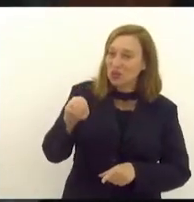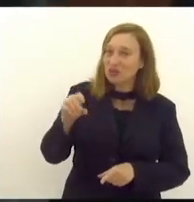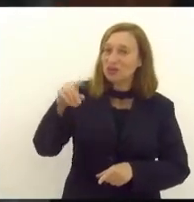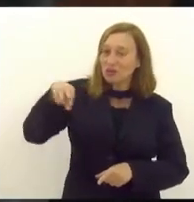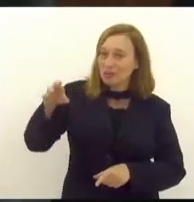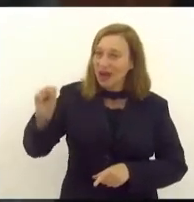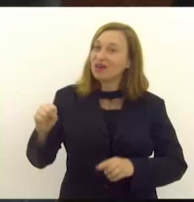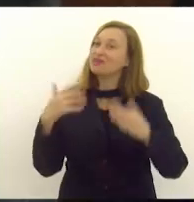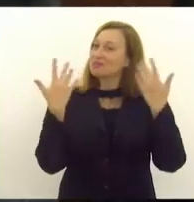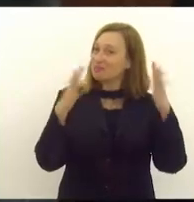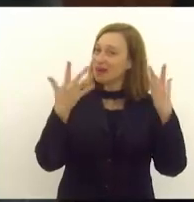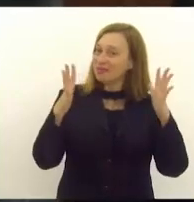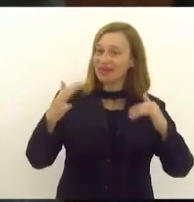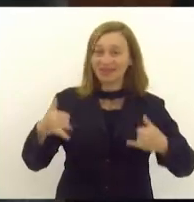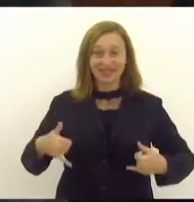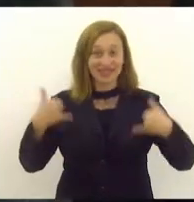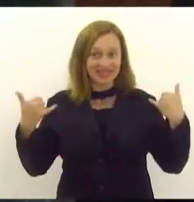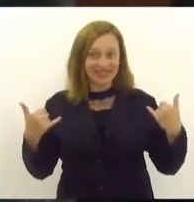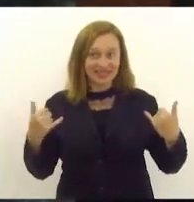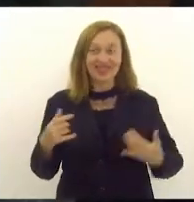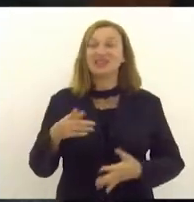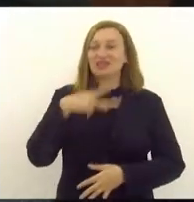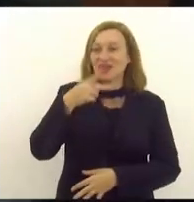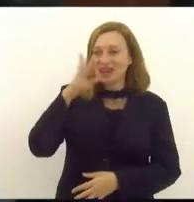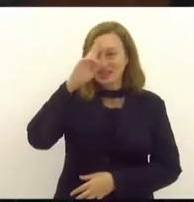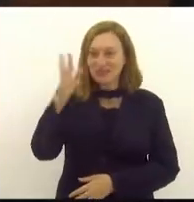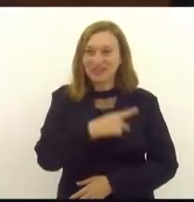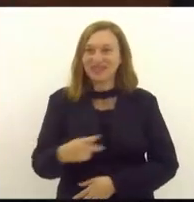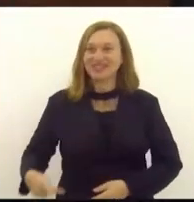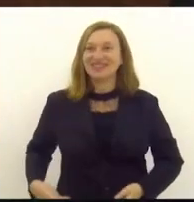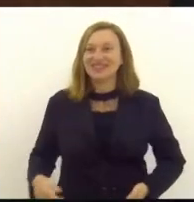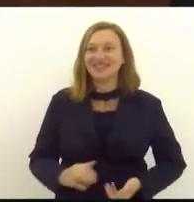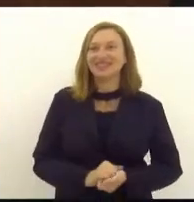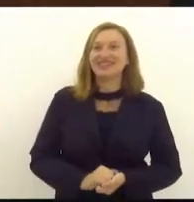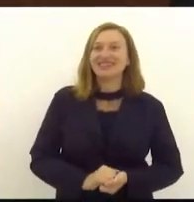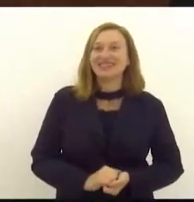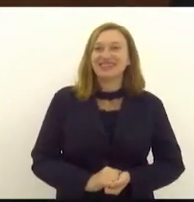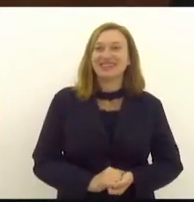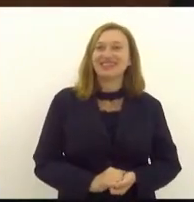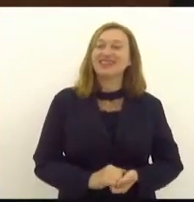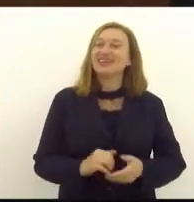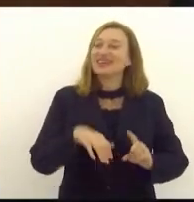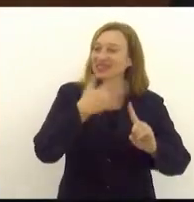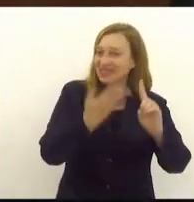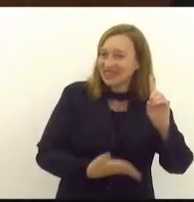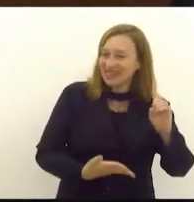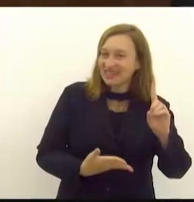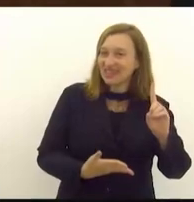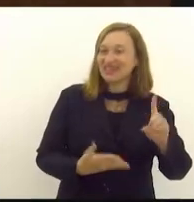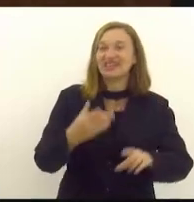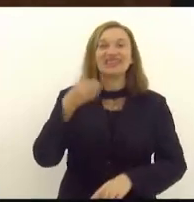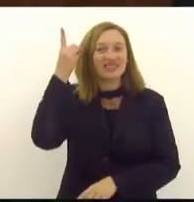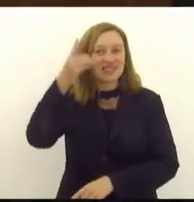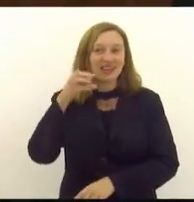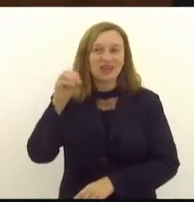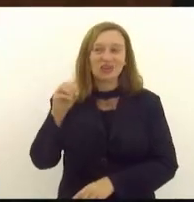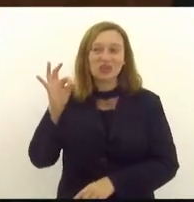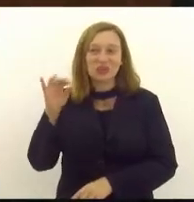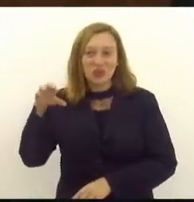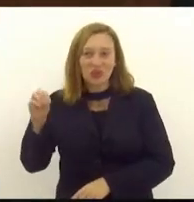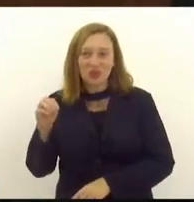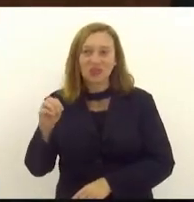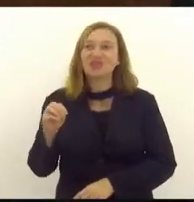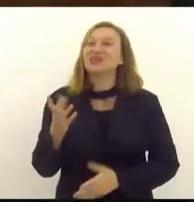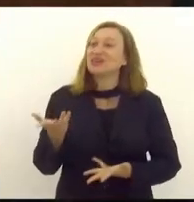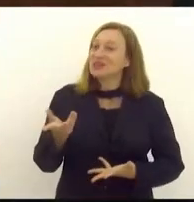pelo seu aniversário tem o dia do senhor presidente Belo homenagem Deputado Antônio sou só